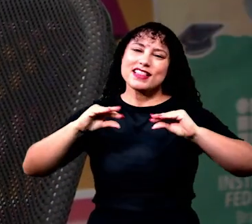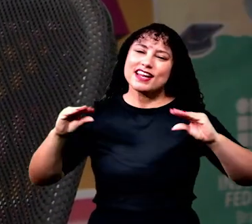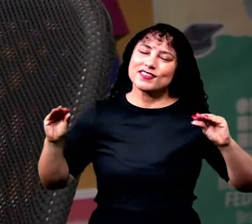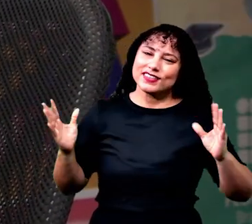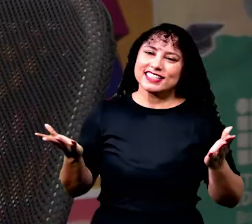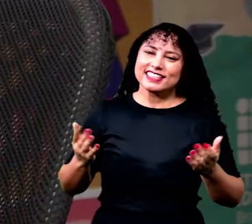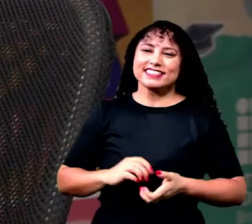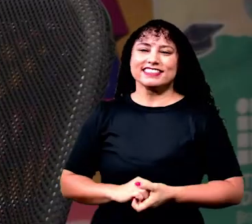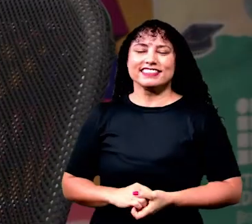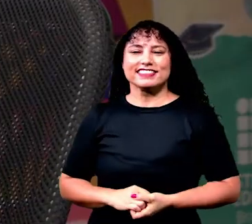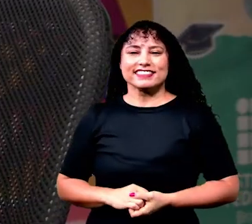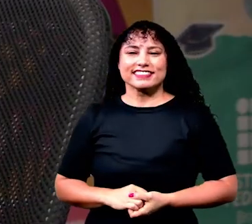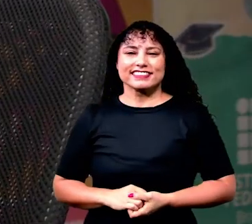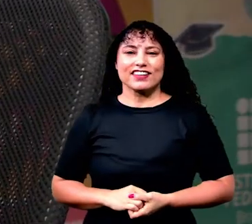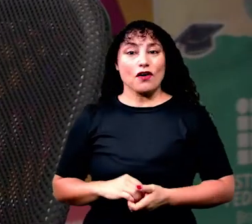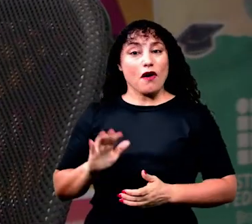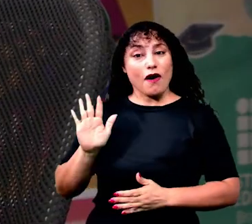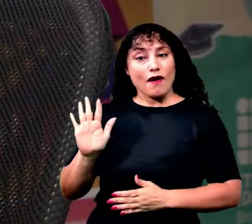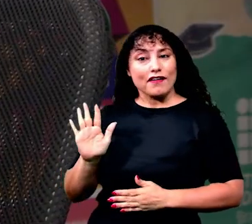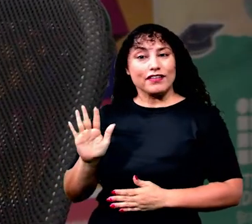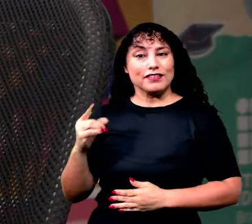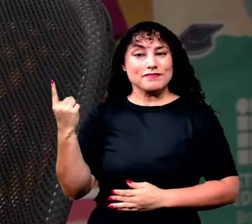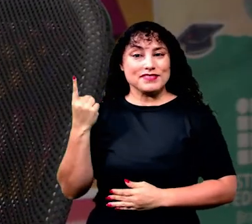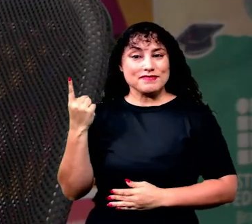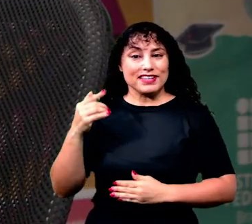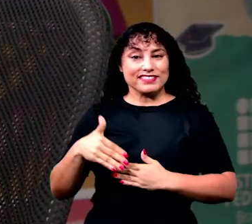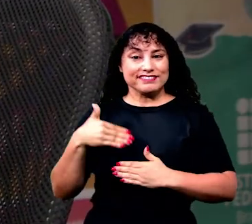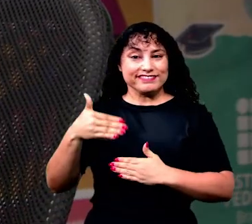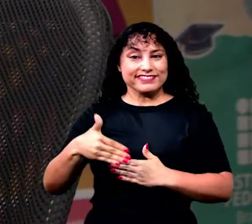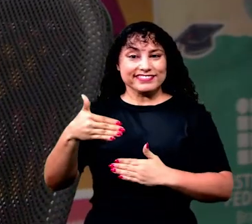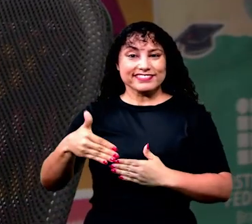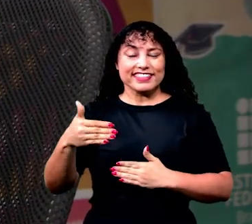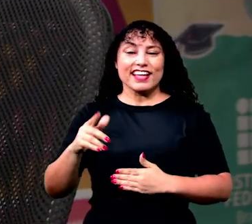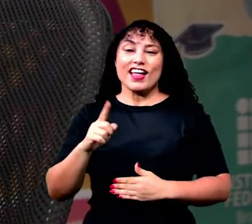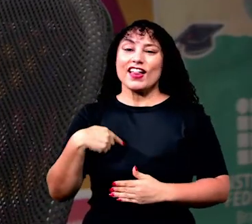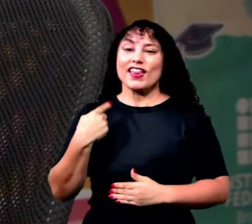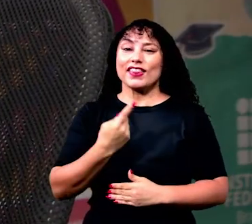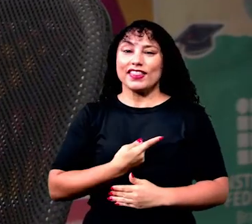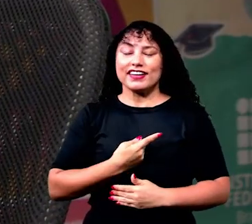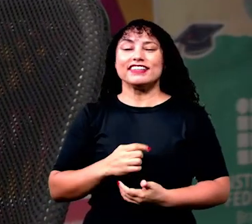digamos assim? Eu acho que o primeiro passo é a gente